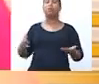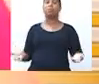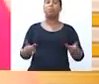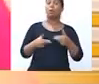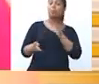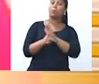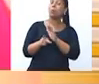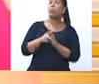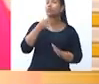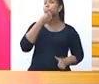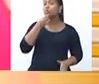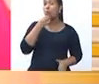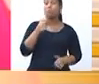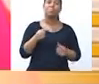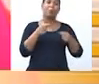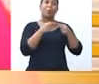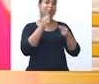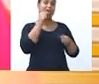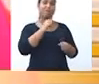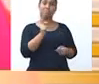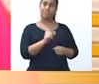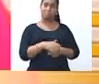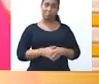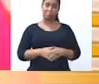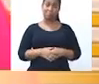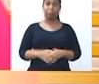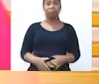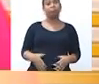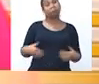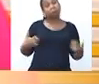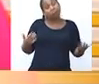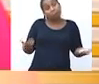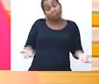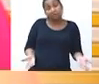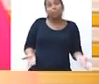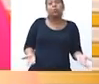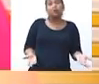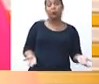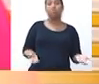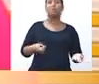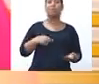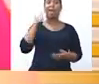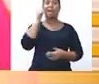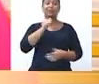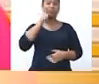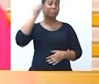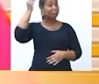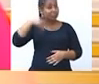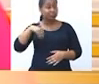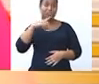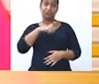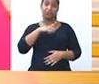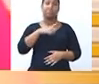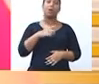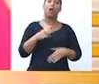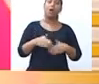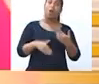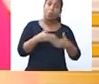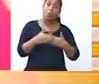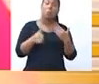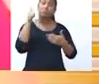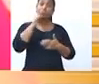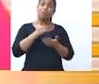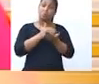e de meninos e não de meninas. Então, isso leva ao desestímulo. E quando as poucas chegam